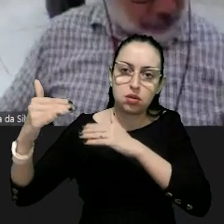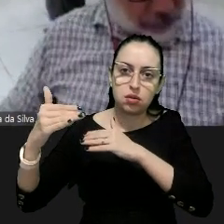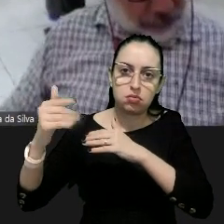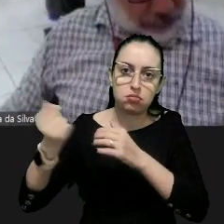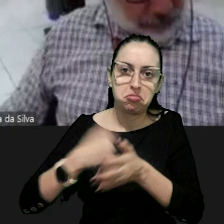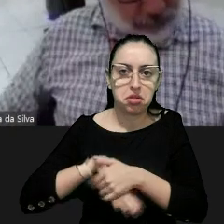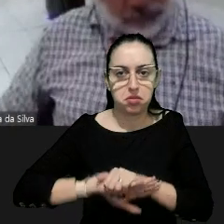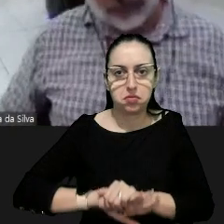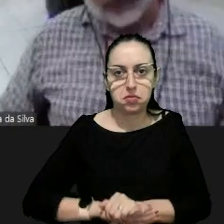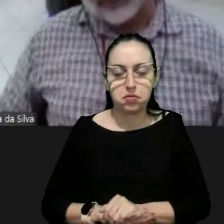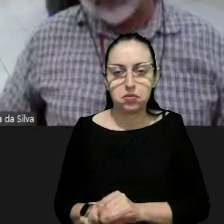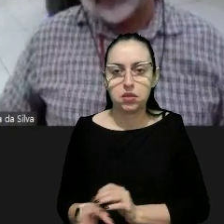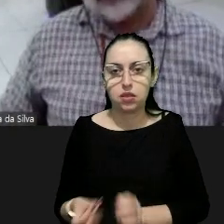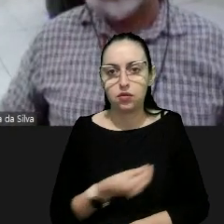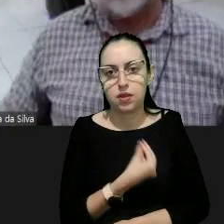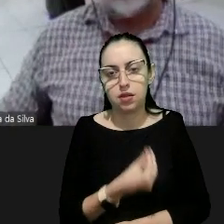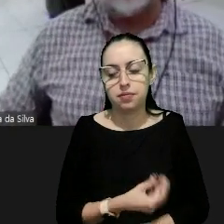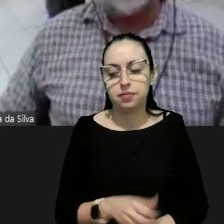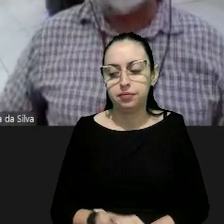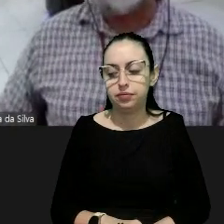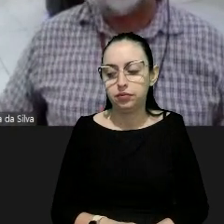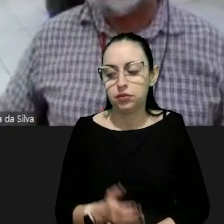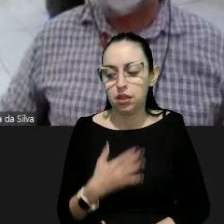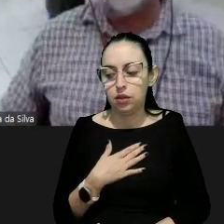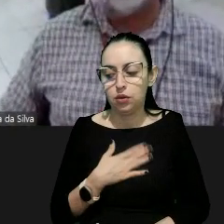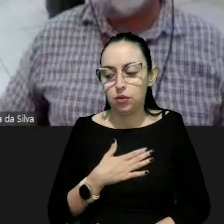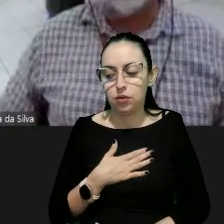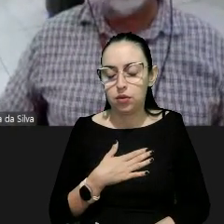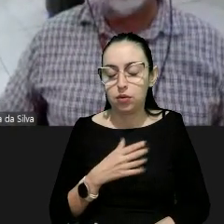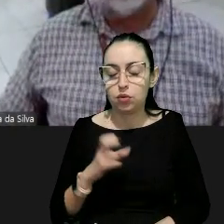ao trabalho, todas as outras atividades que a gente tem por aí.